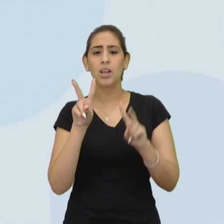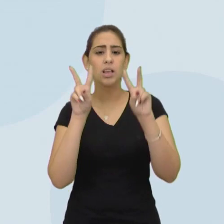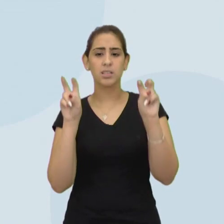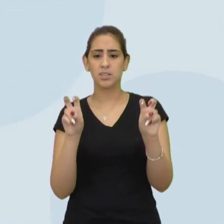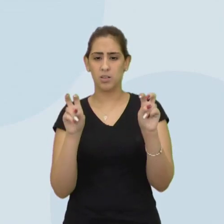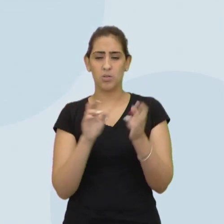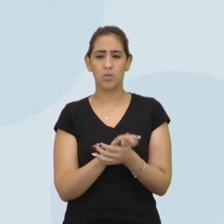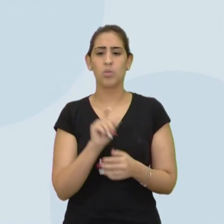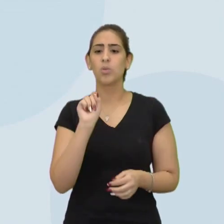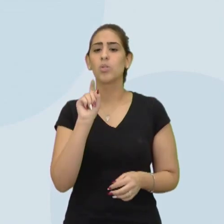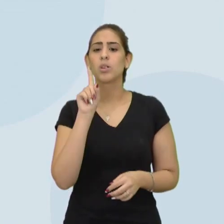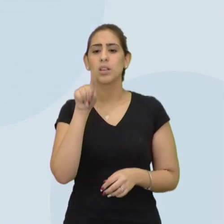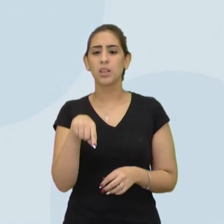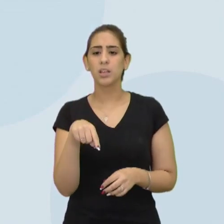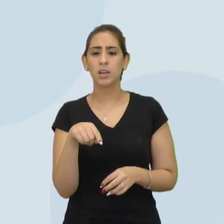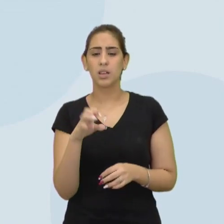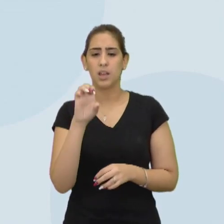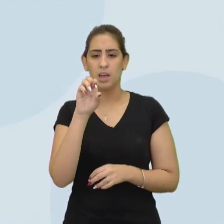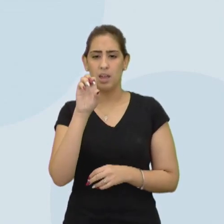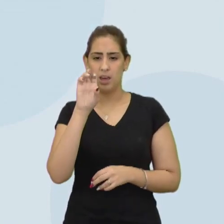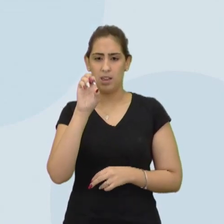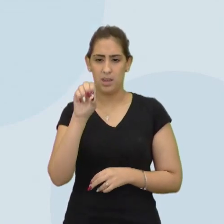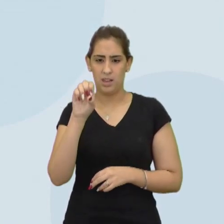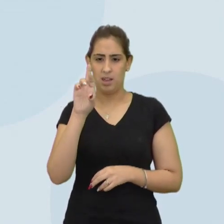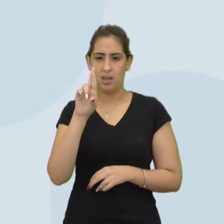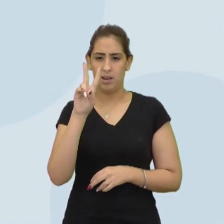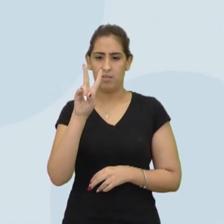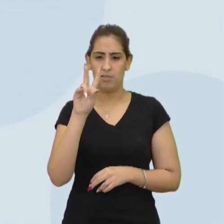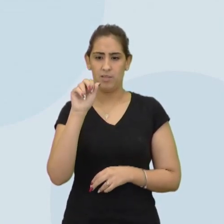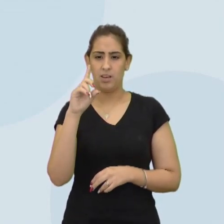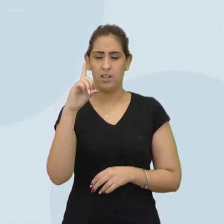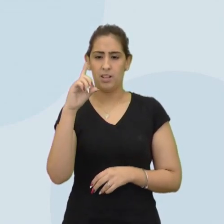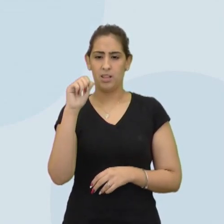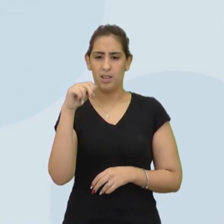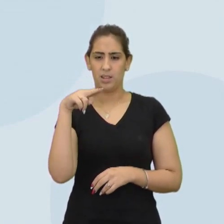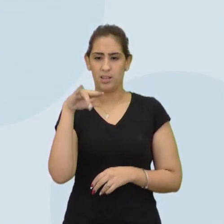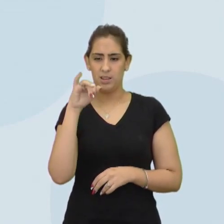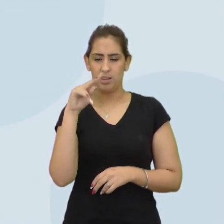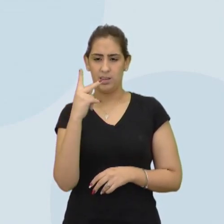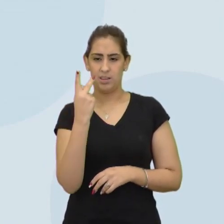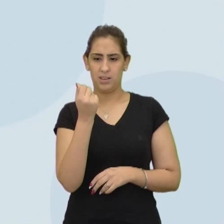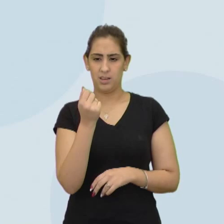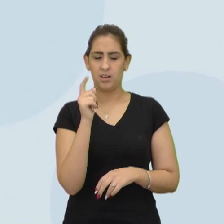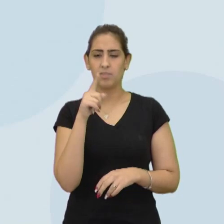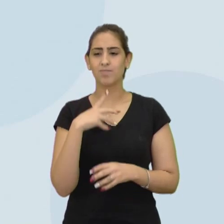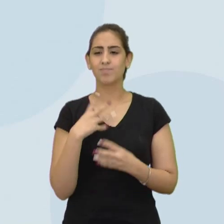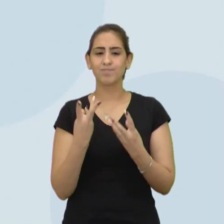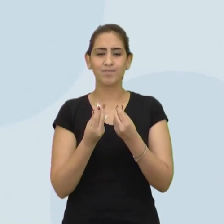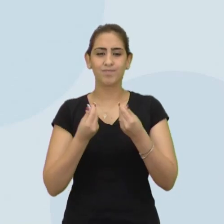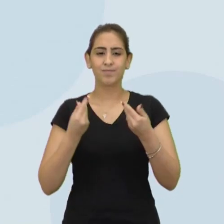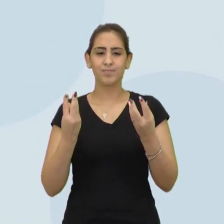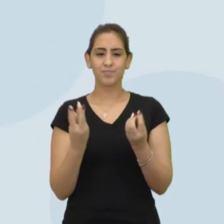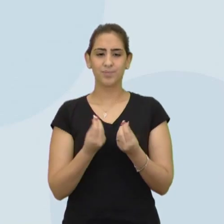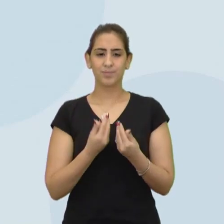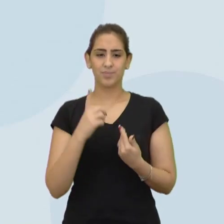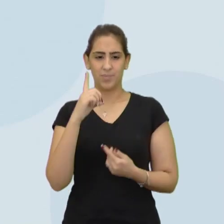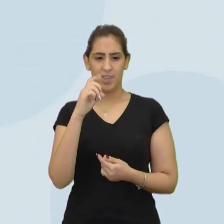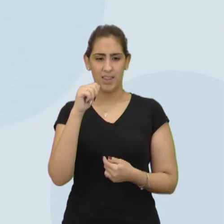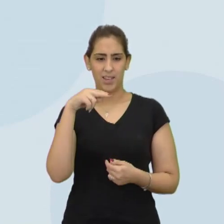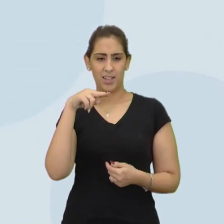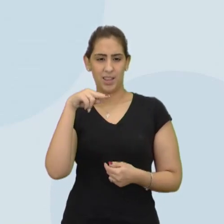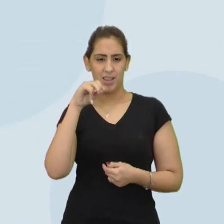é uma erva daninha? Há uma essência de daninheza